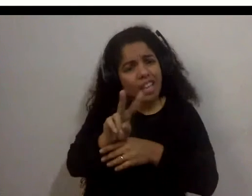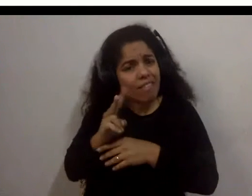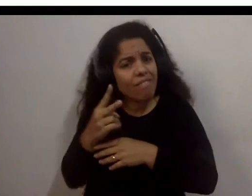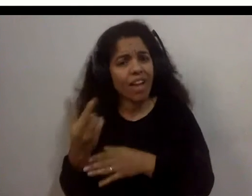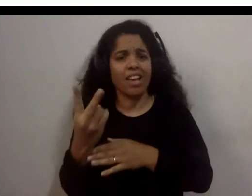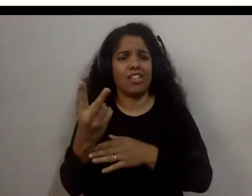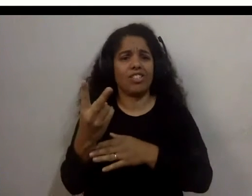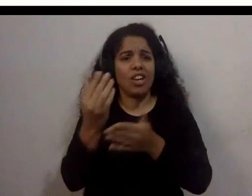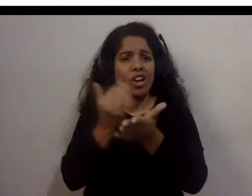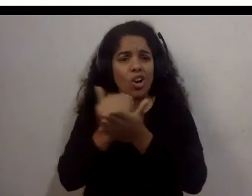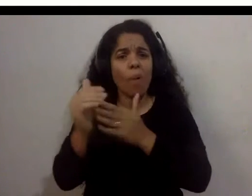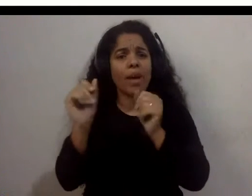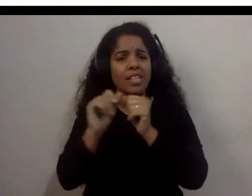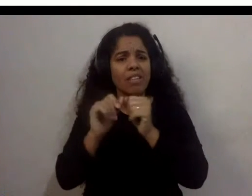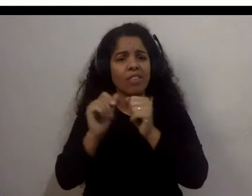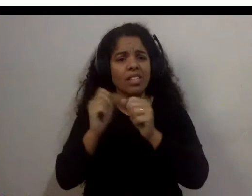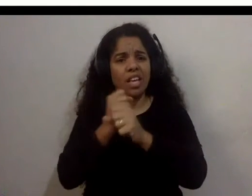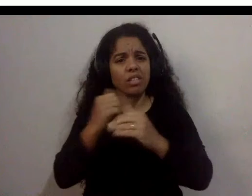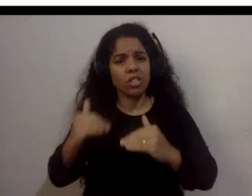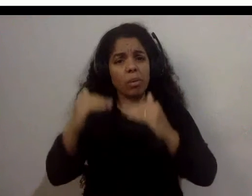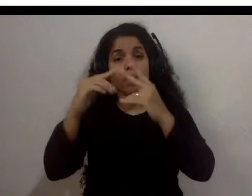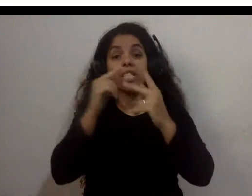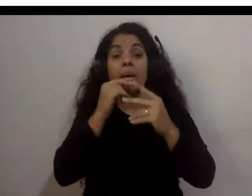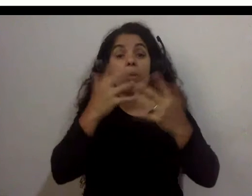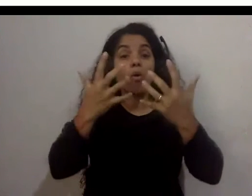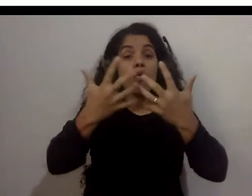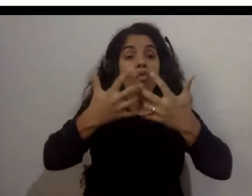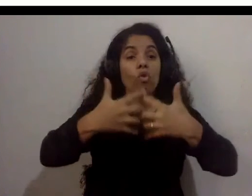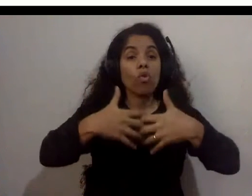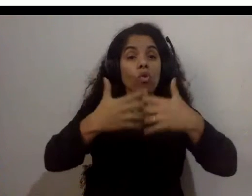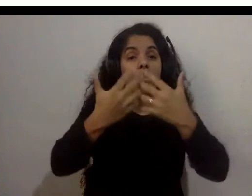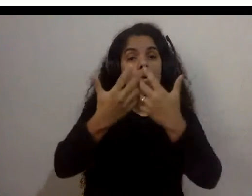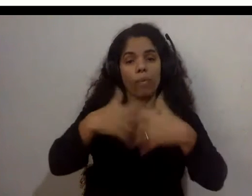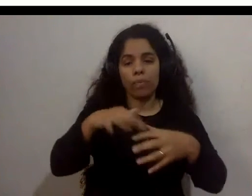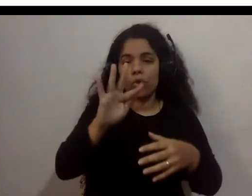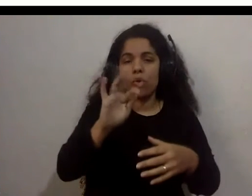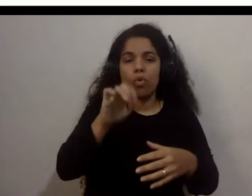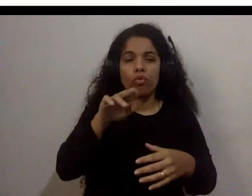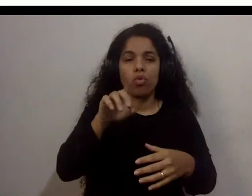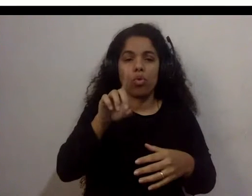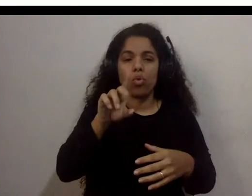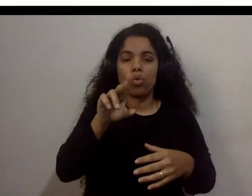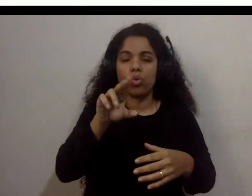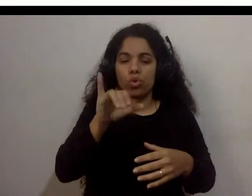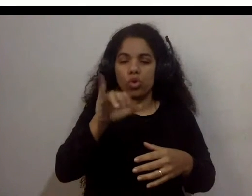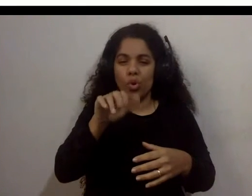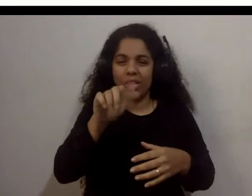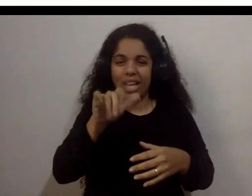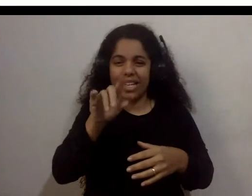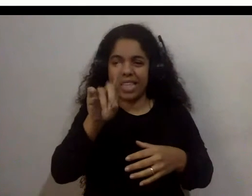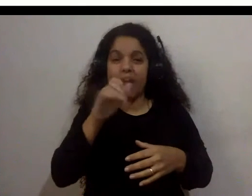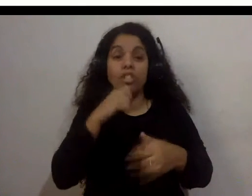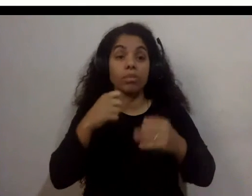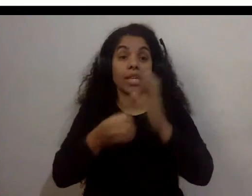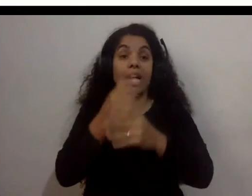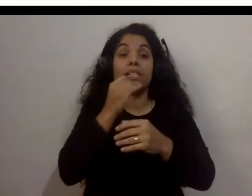gente começa a construir de cima para baixo? Vamos pegar uma funcionalidade que a gente tem que criar, vamos supor assim, enviar mensagem.